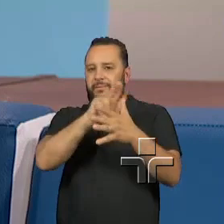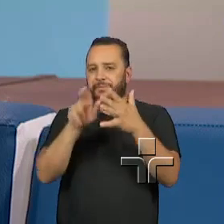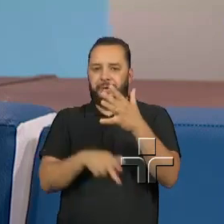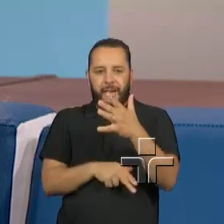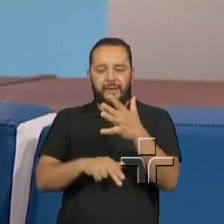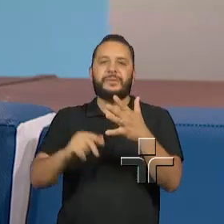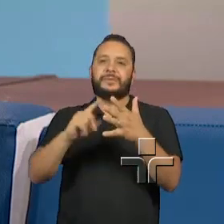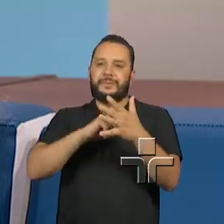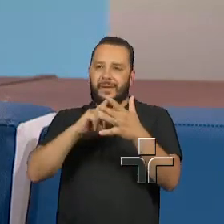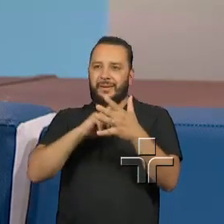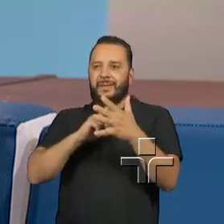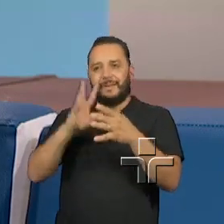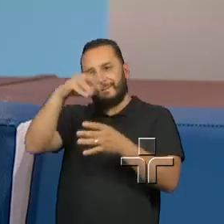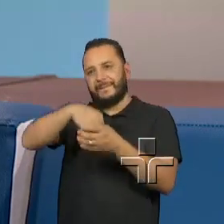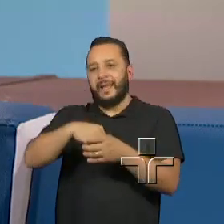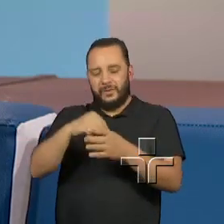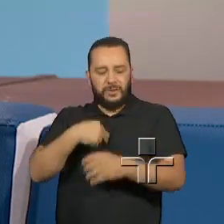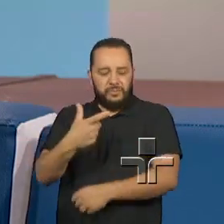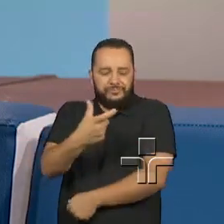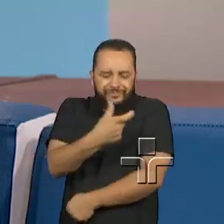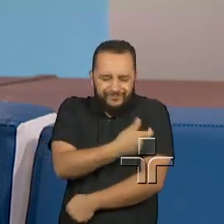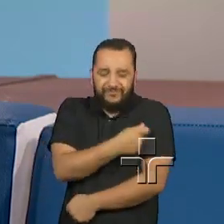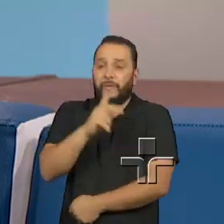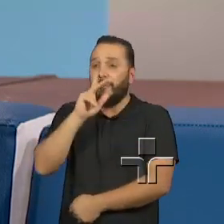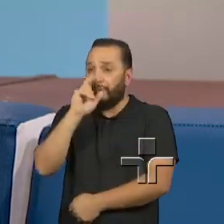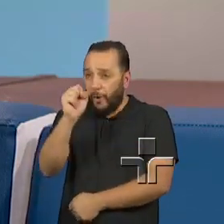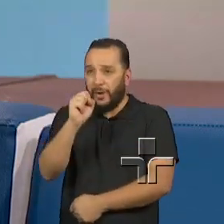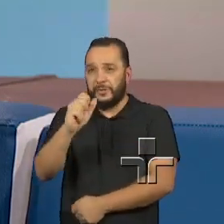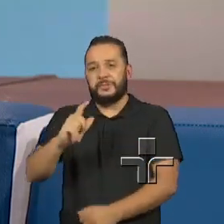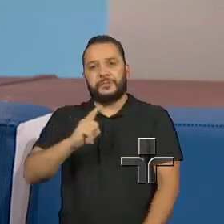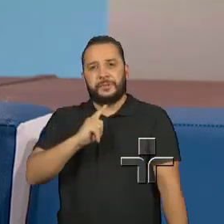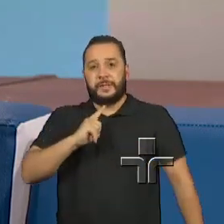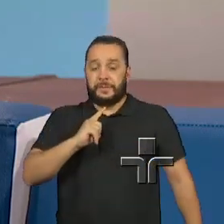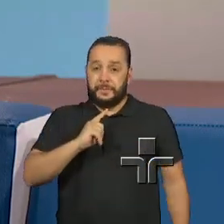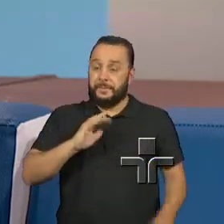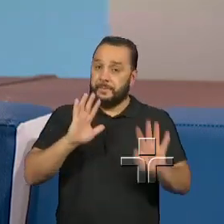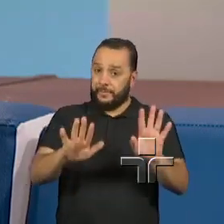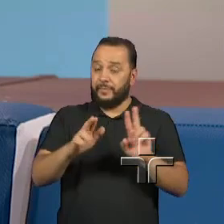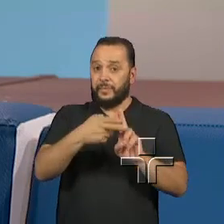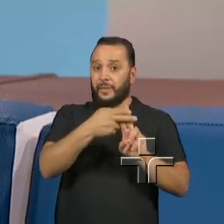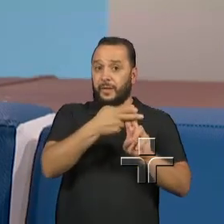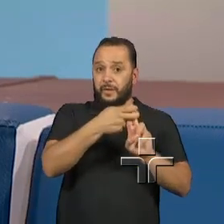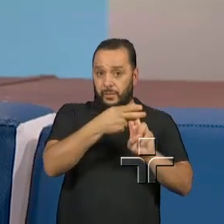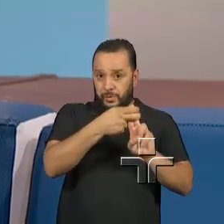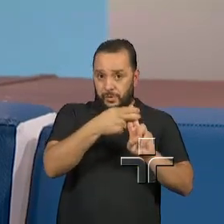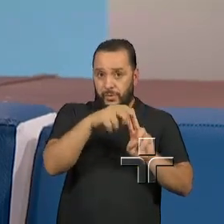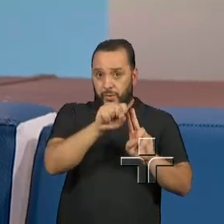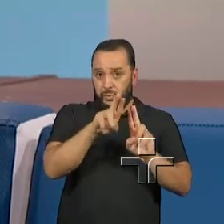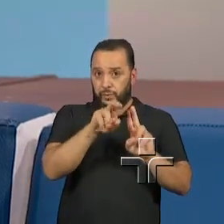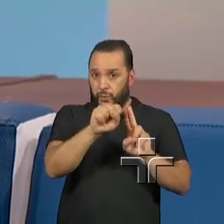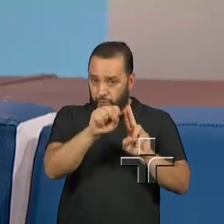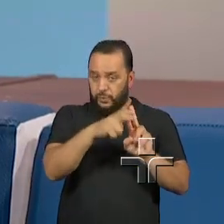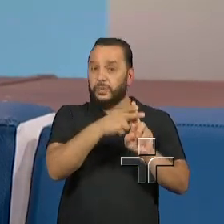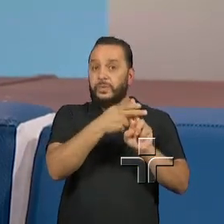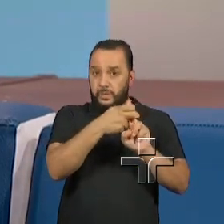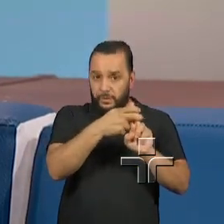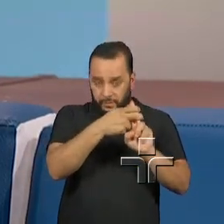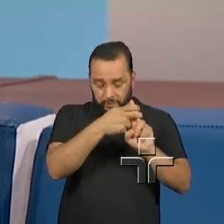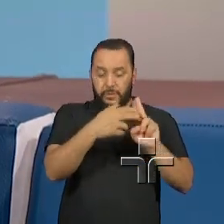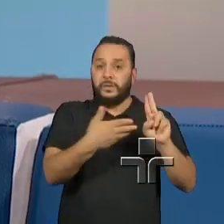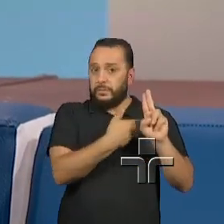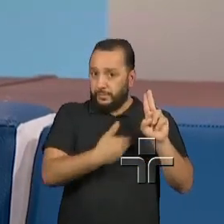que ela é um pouquinho mais forte, vamos dizer assim. E a do SUS, principalmente a da rede pública, ela é uma